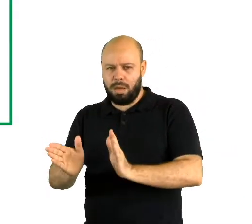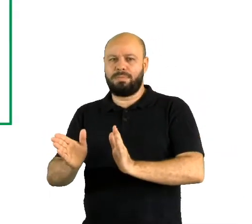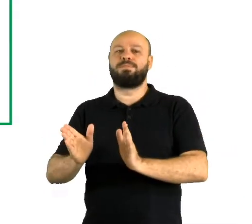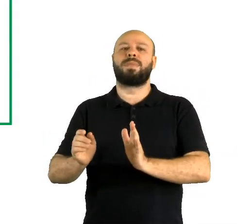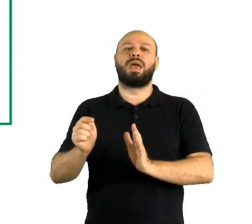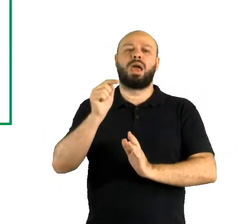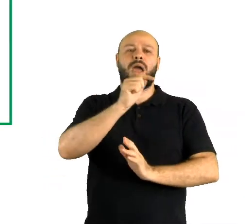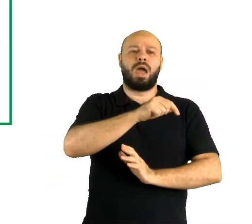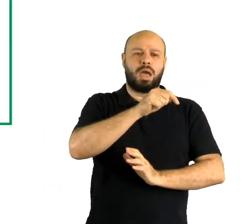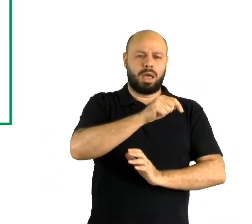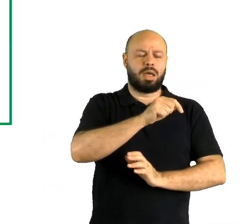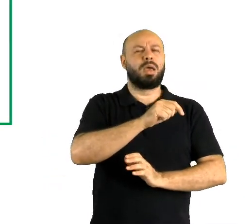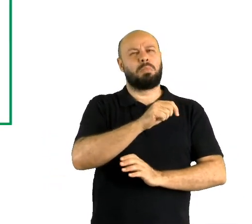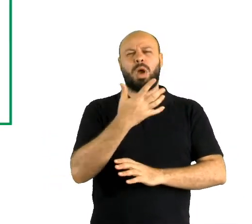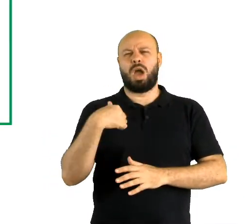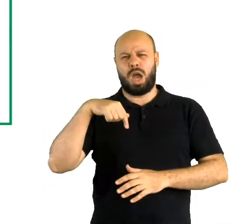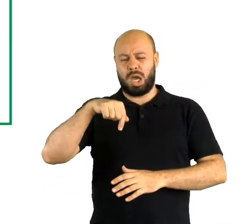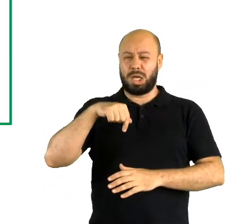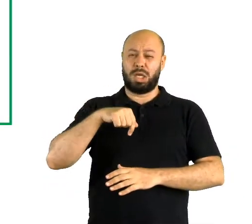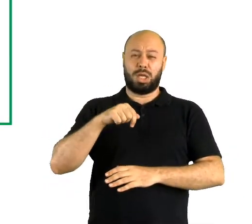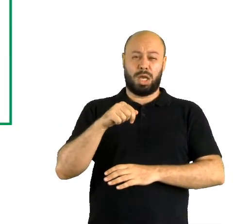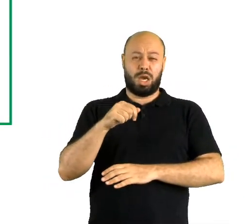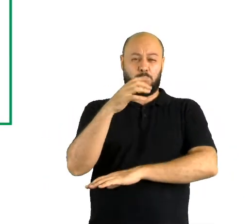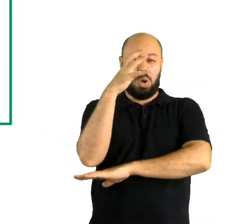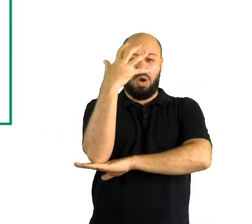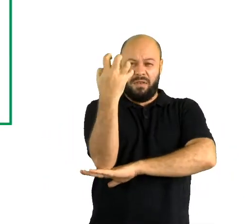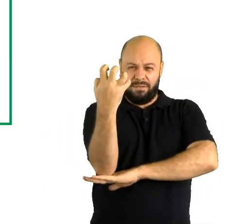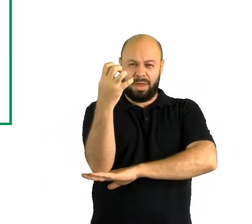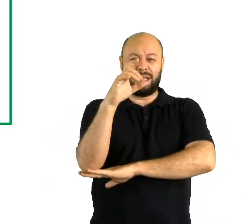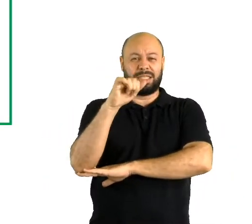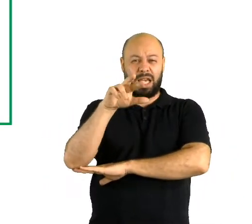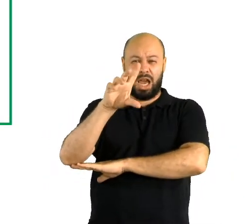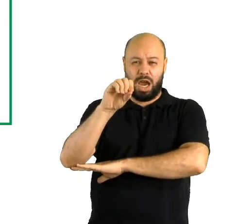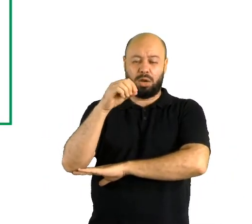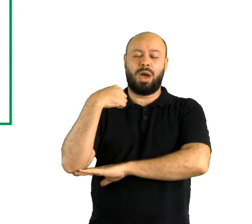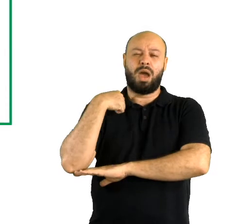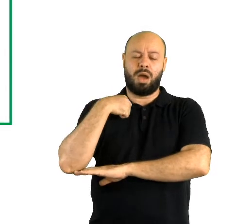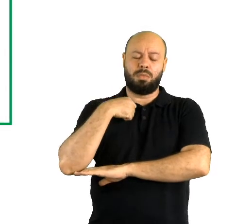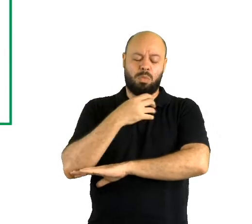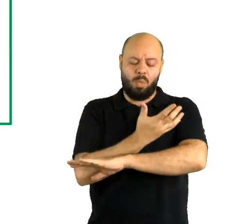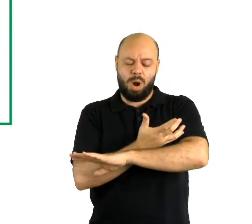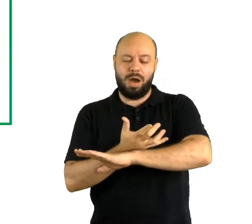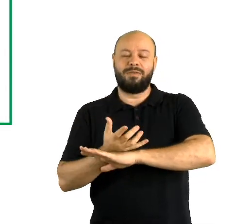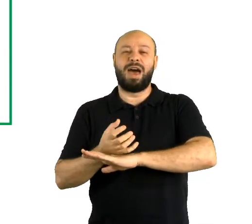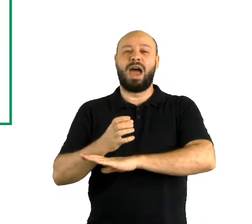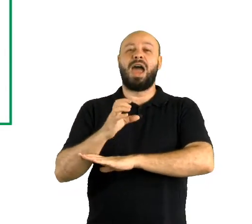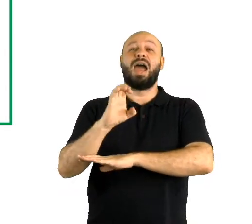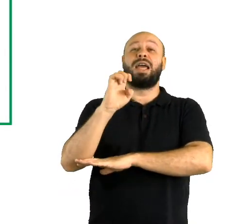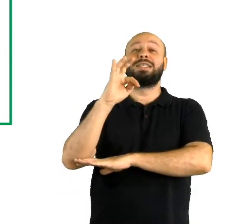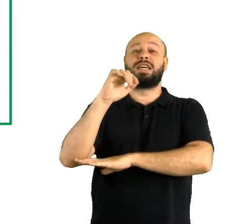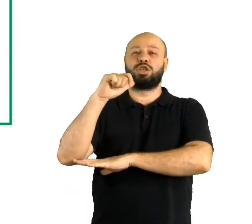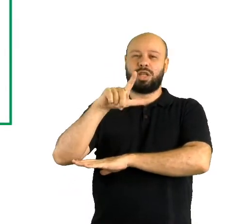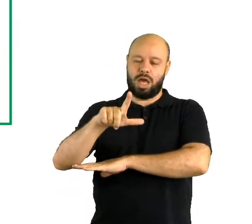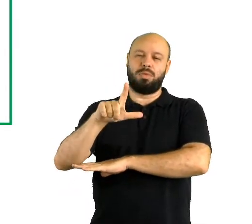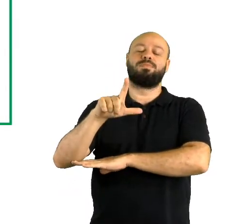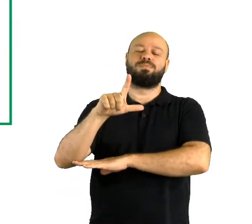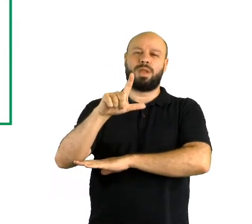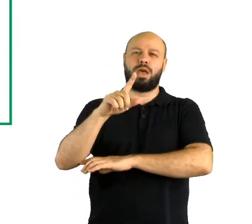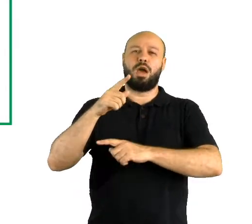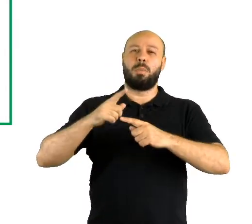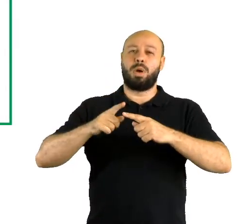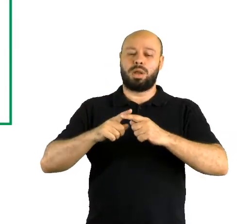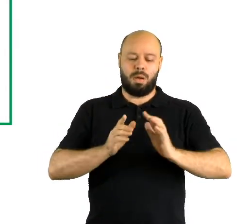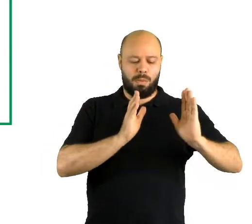É o caso aqui do Cerrado. No Cerrado, a vegetação é tipo estacional, porque tem